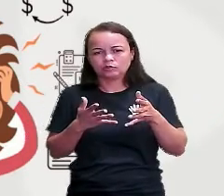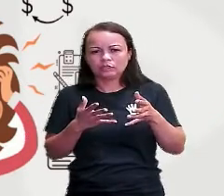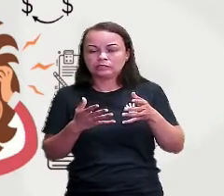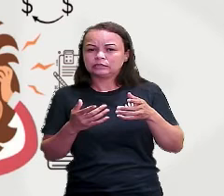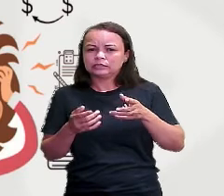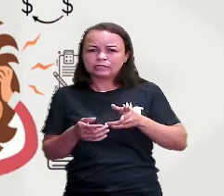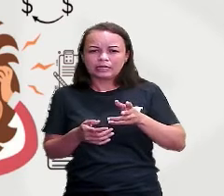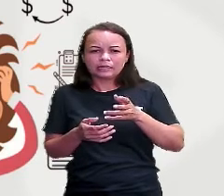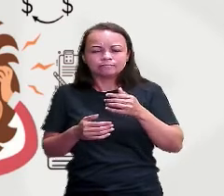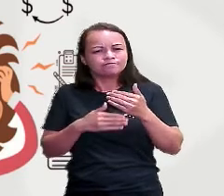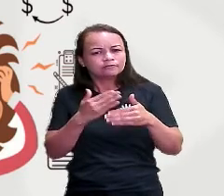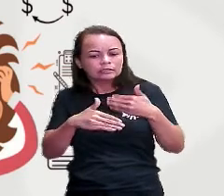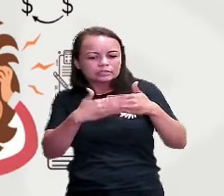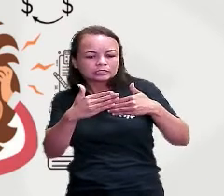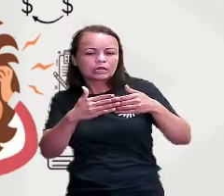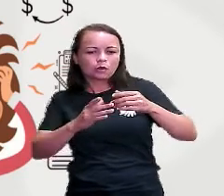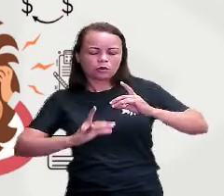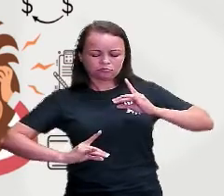estão dialogando, eles estão fazendo